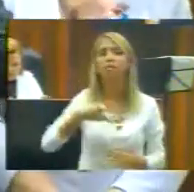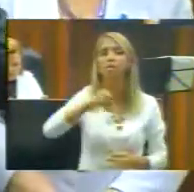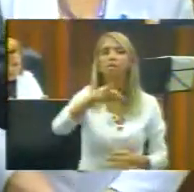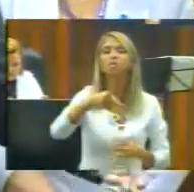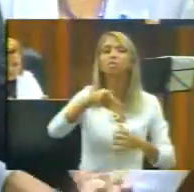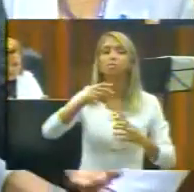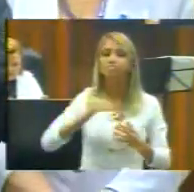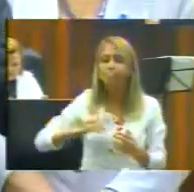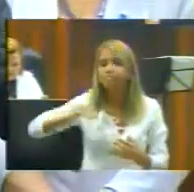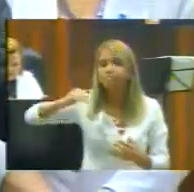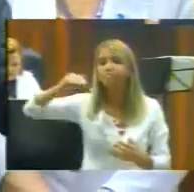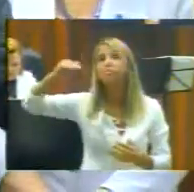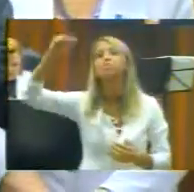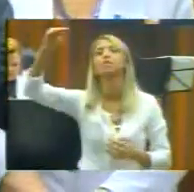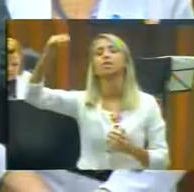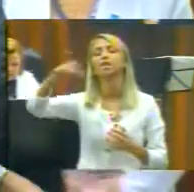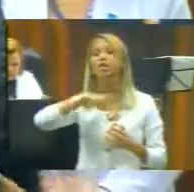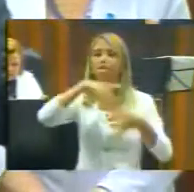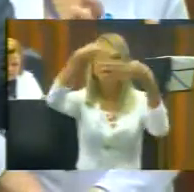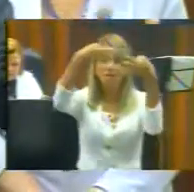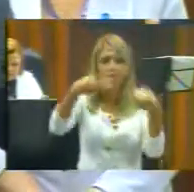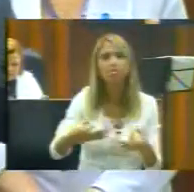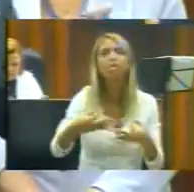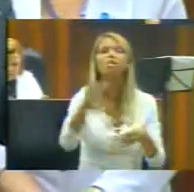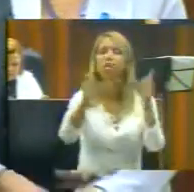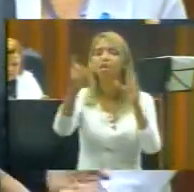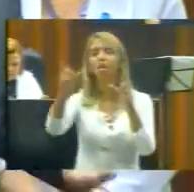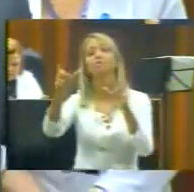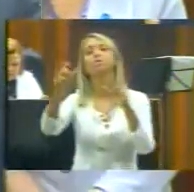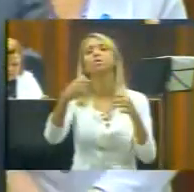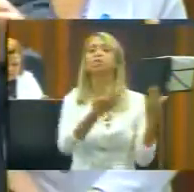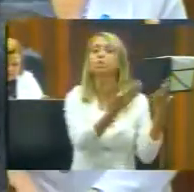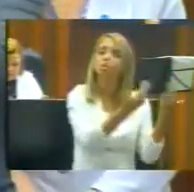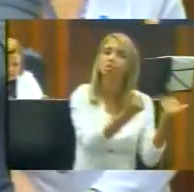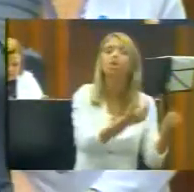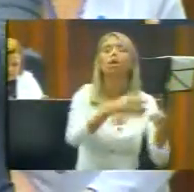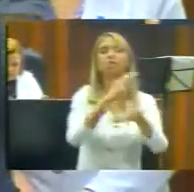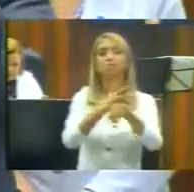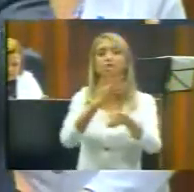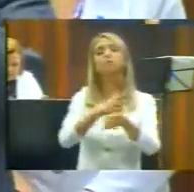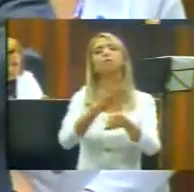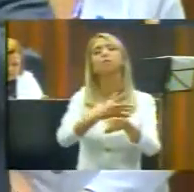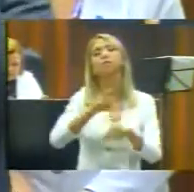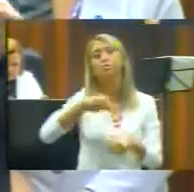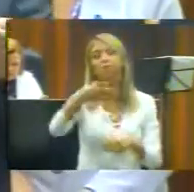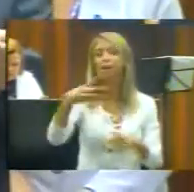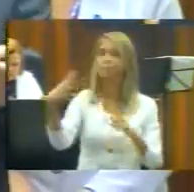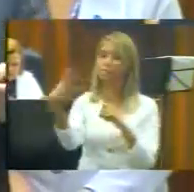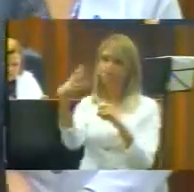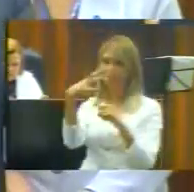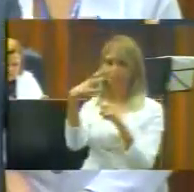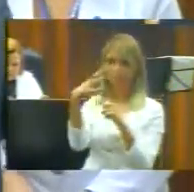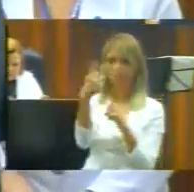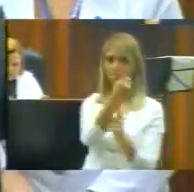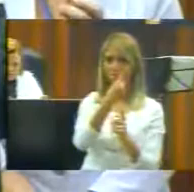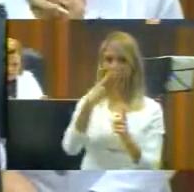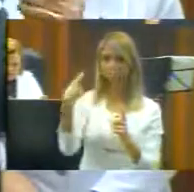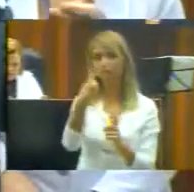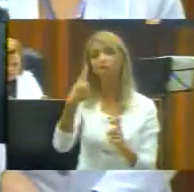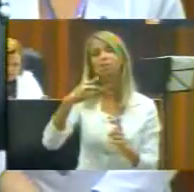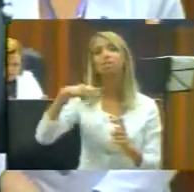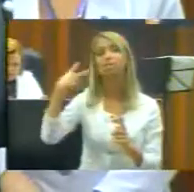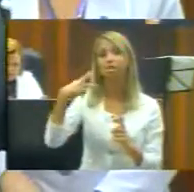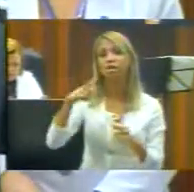com certeza, serão parlamentares, que só serão inspiração para todos nós, vereadores, que vamos,